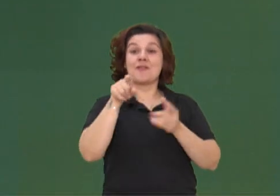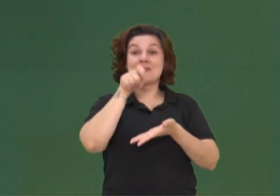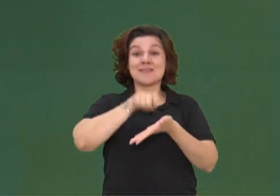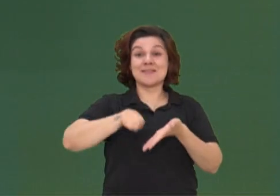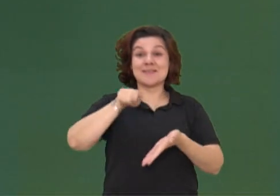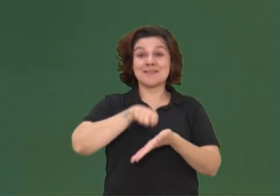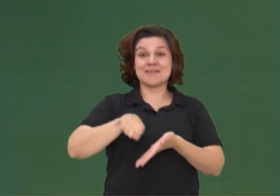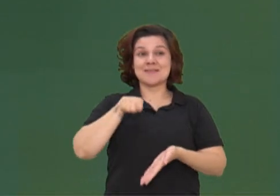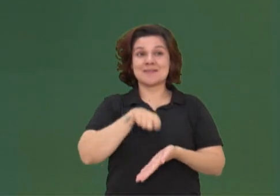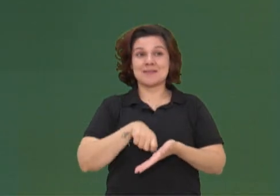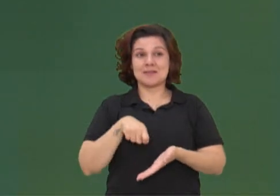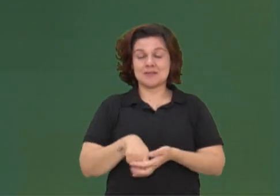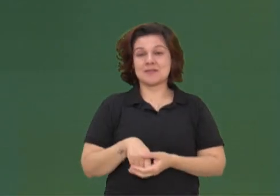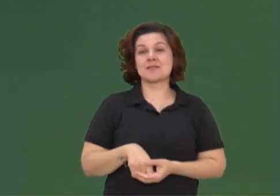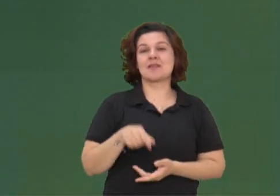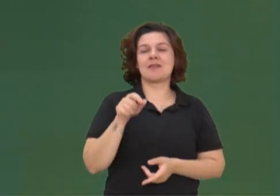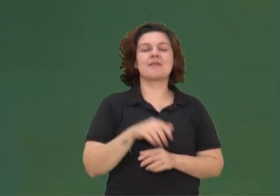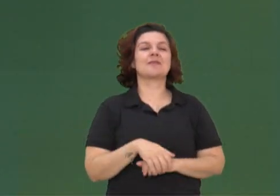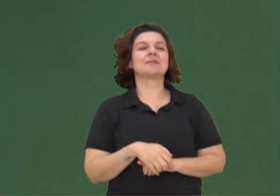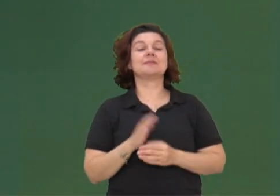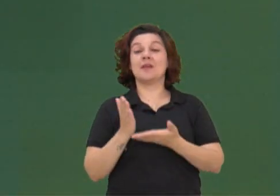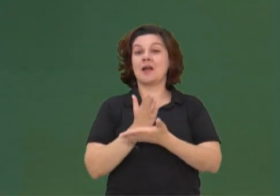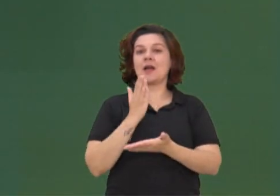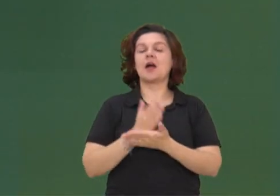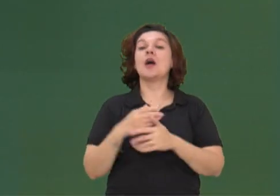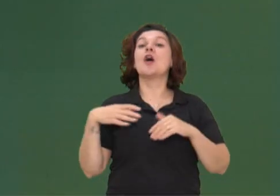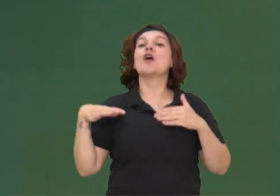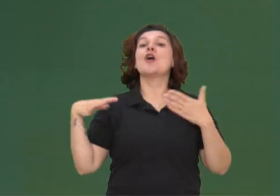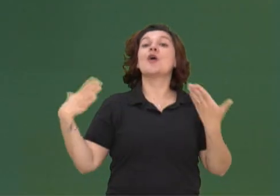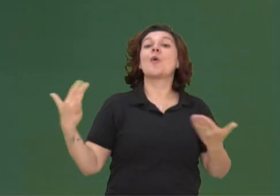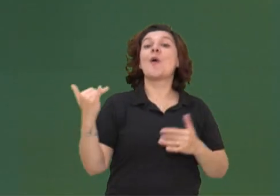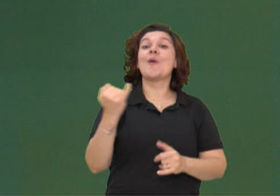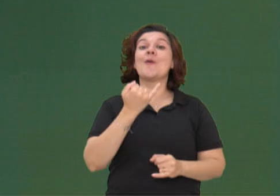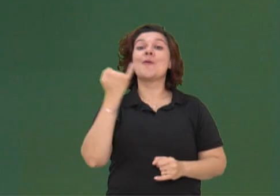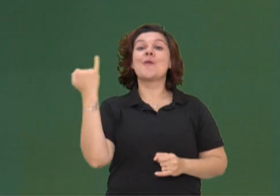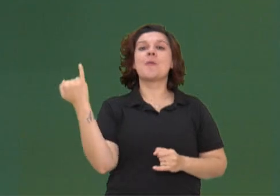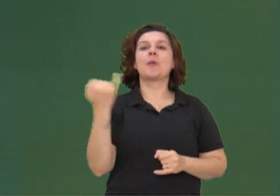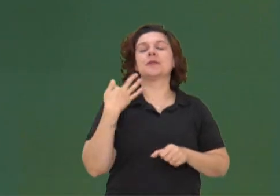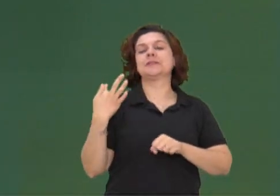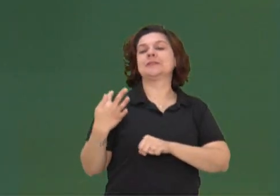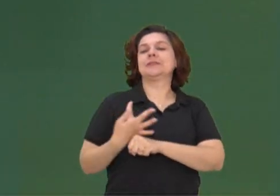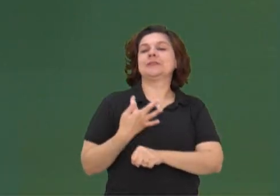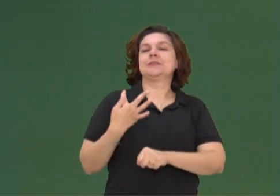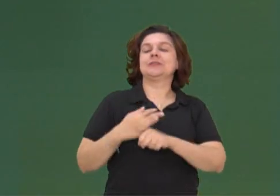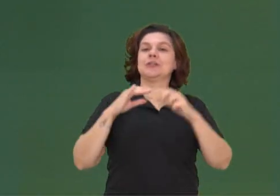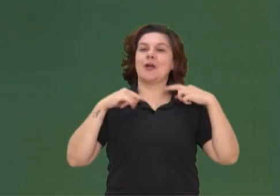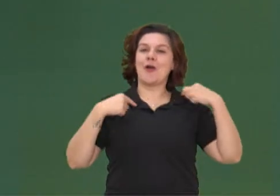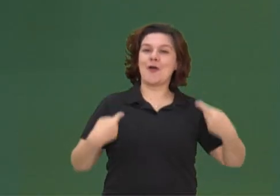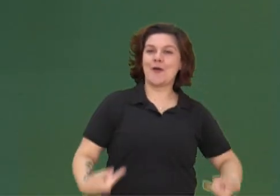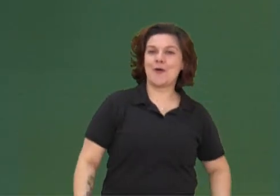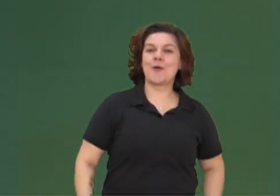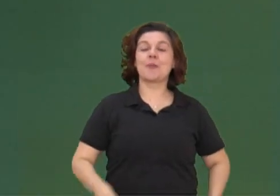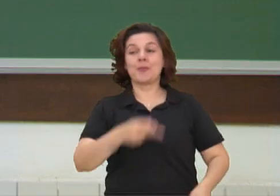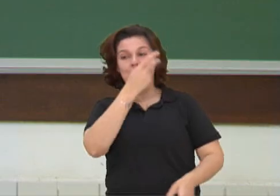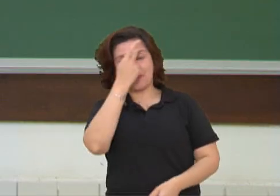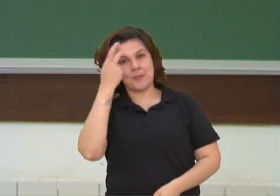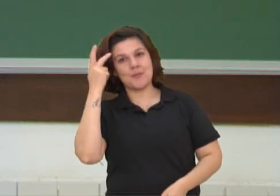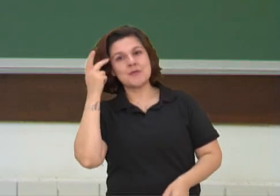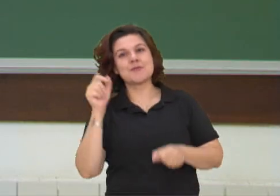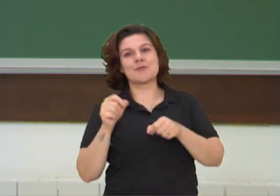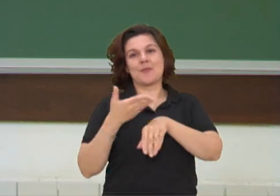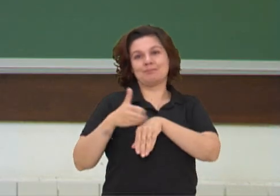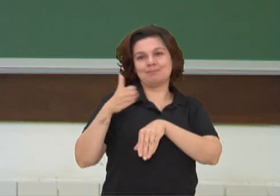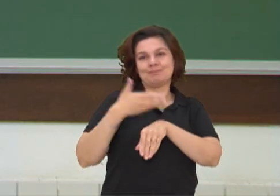aí no caderno de vocês, com a palavra de vocês, qual a importância da resistência corporal para quem pratica